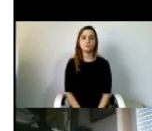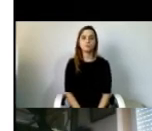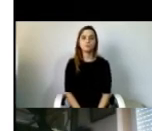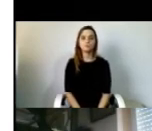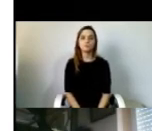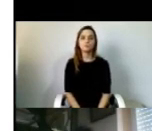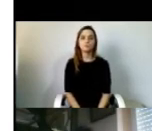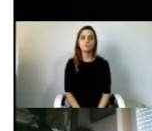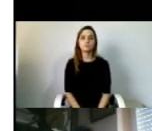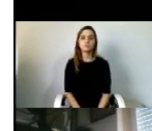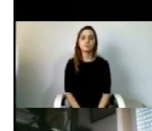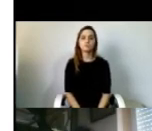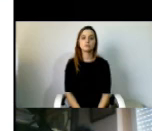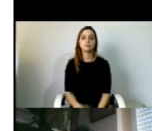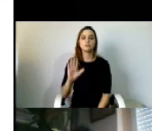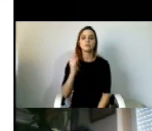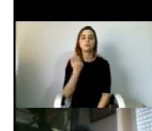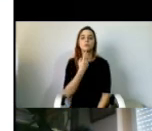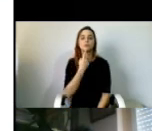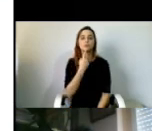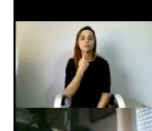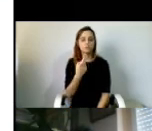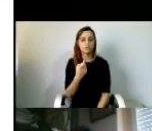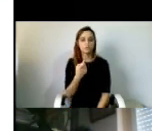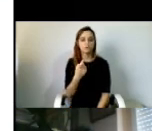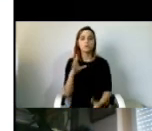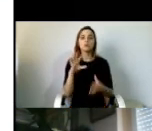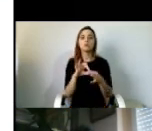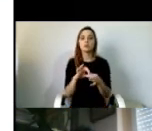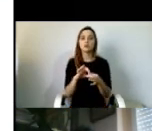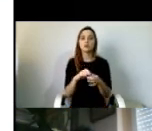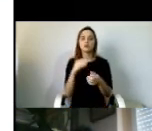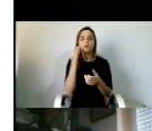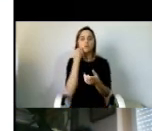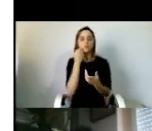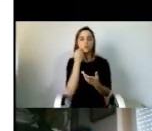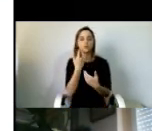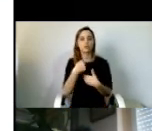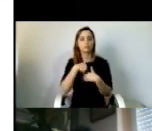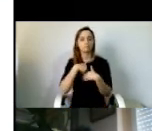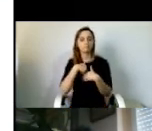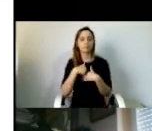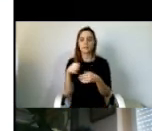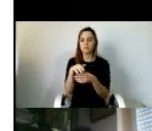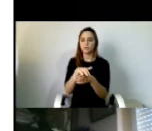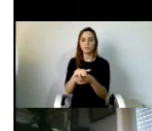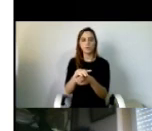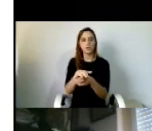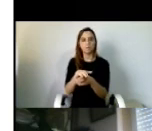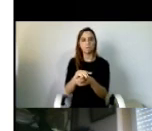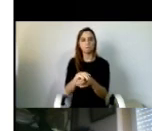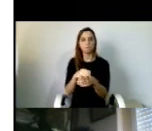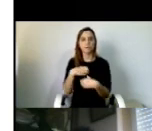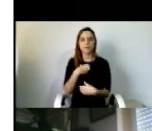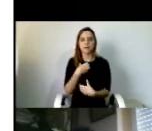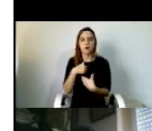Quando lhes perguntámos sobre o seu estado de espírito face a esta situação